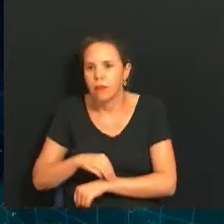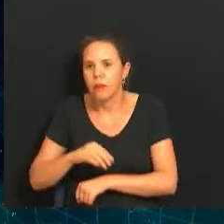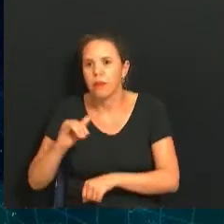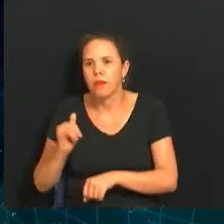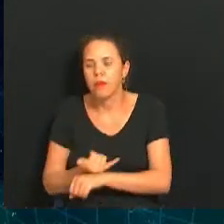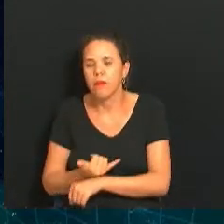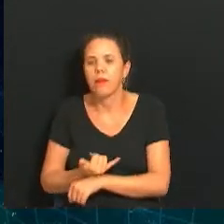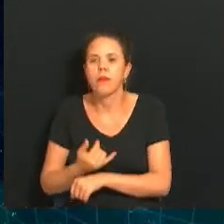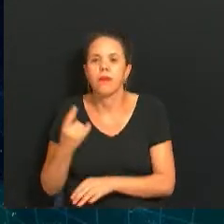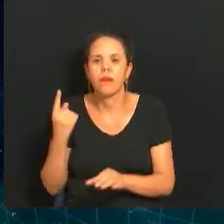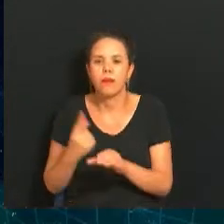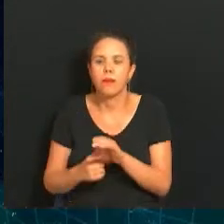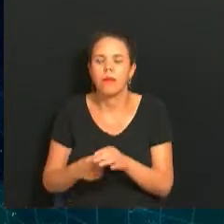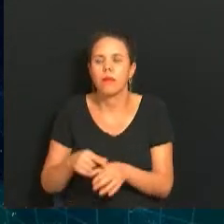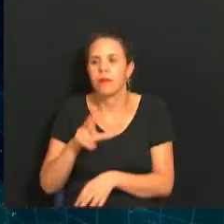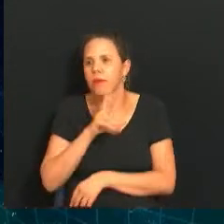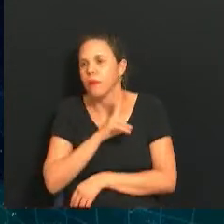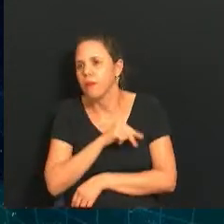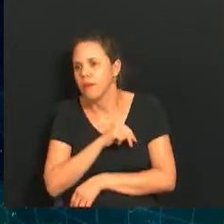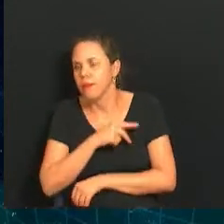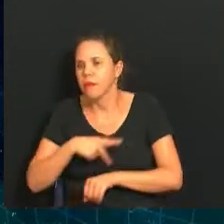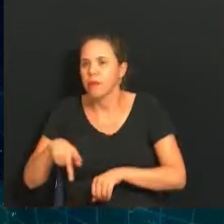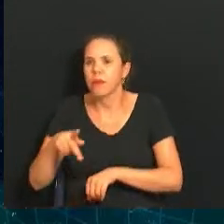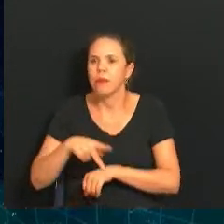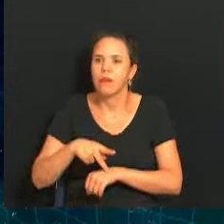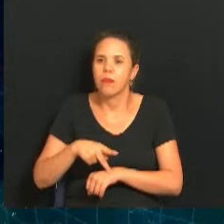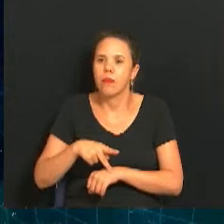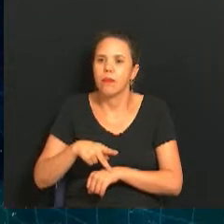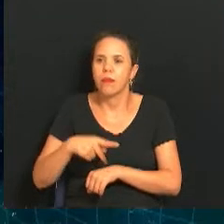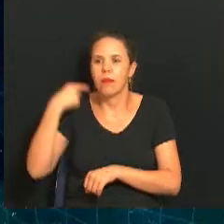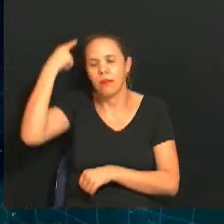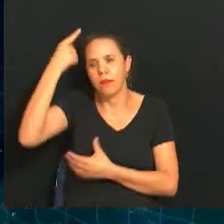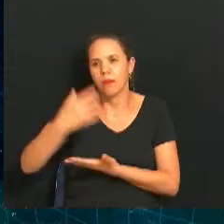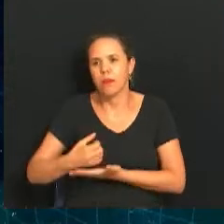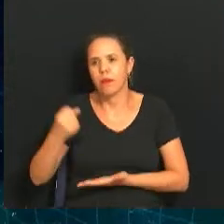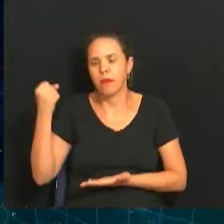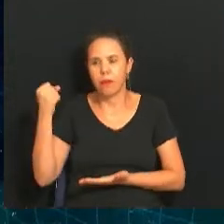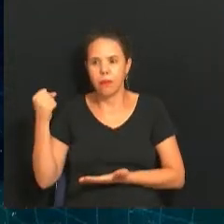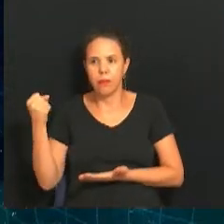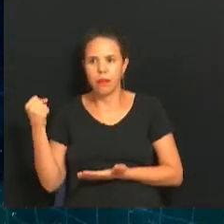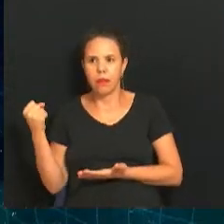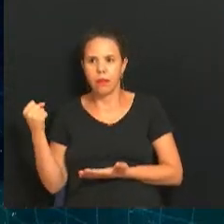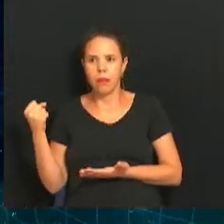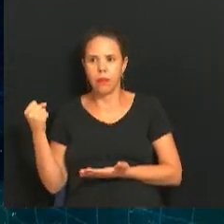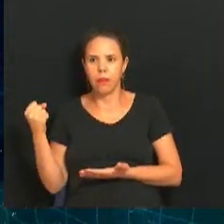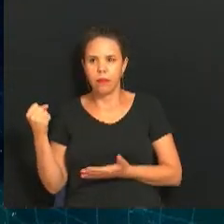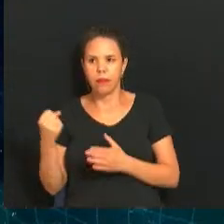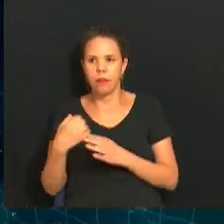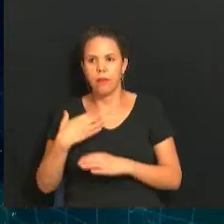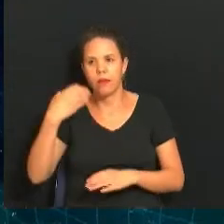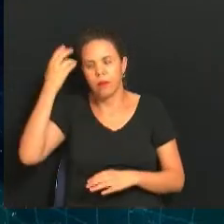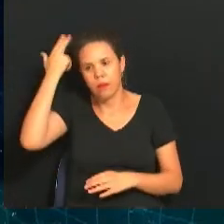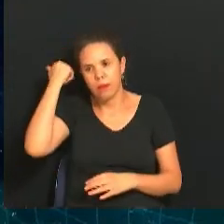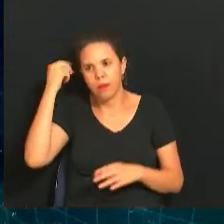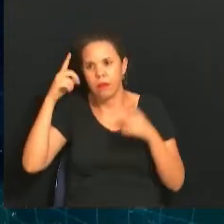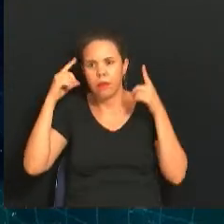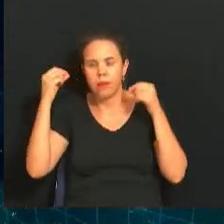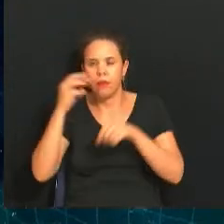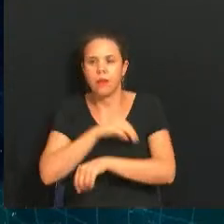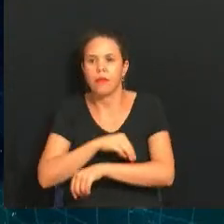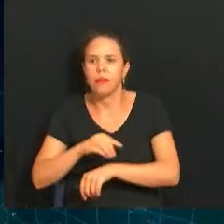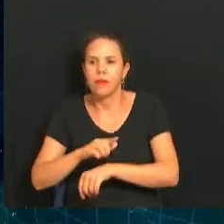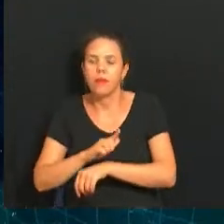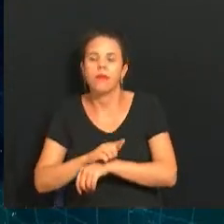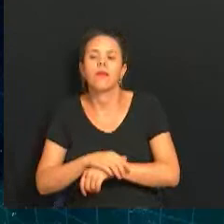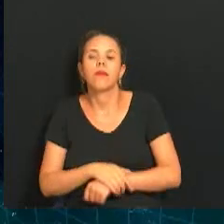Montemor, Jaguariúna, Cosmópolis, Arthur Nogueira, Pedreira, Santo Antônio de Posse, Engenheiro Coelho, Morungaba e Olambra.